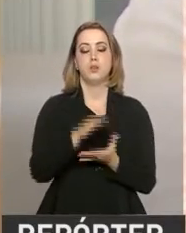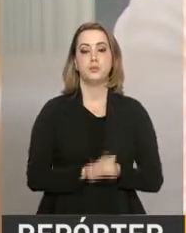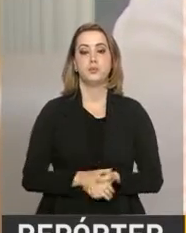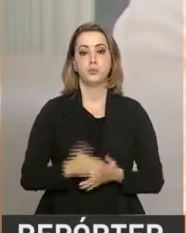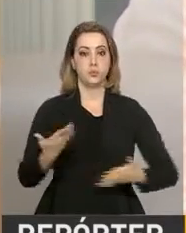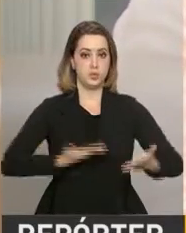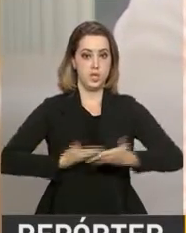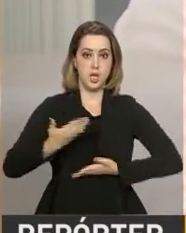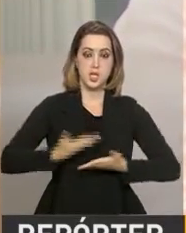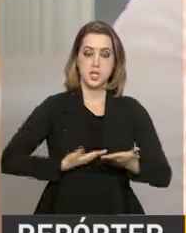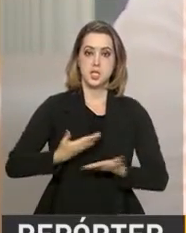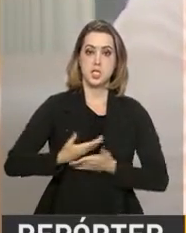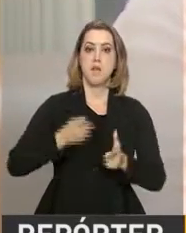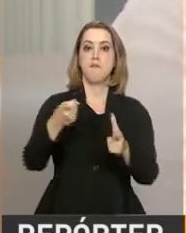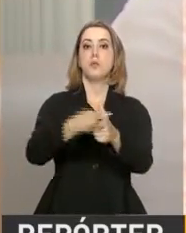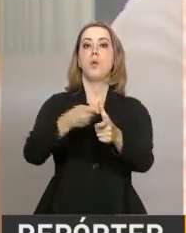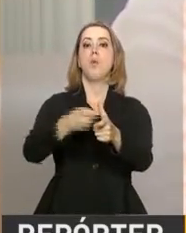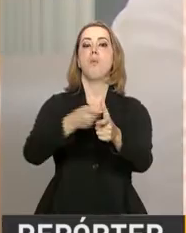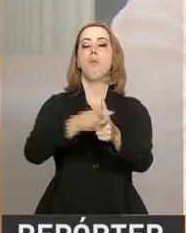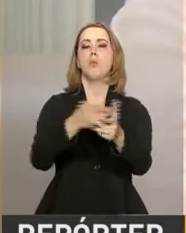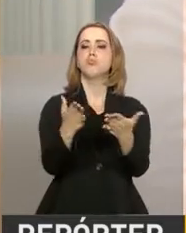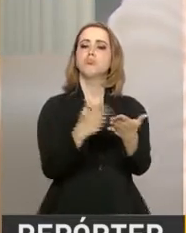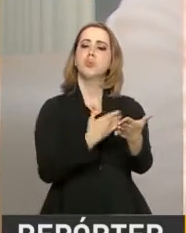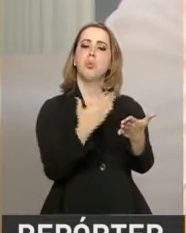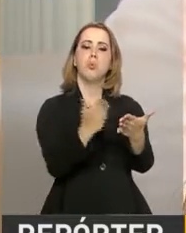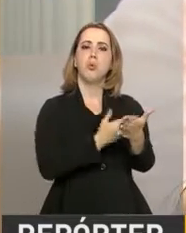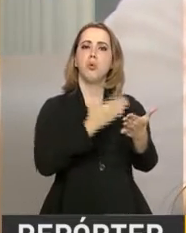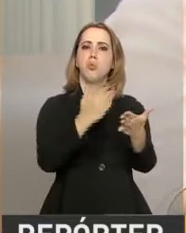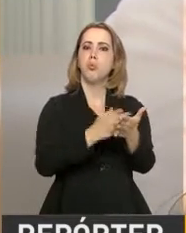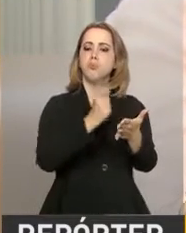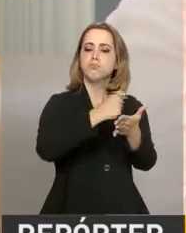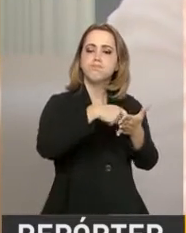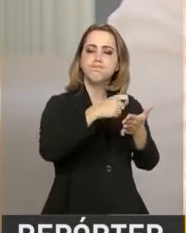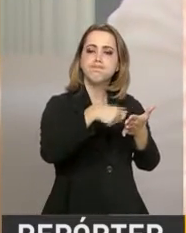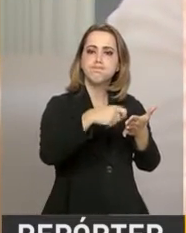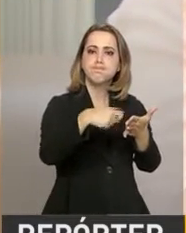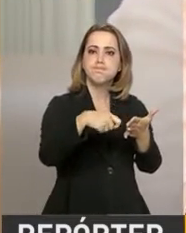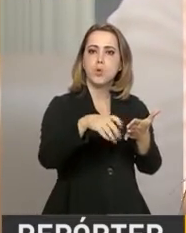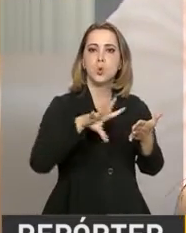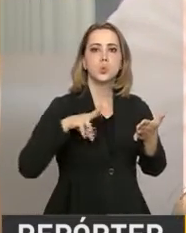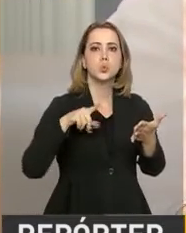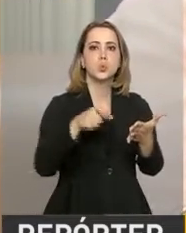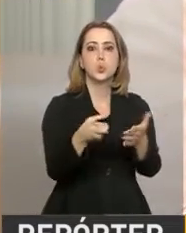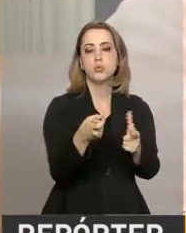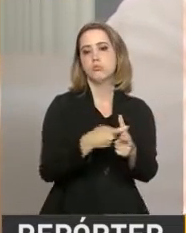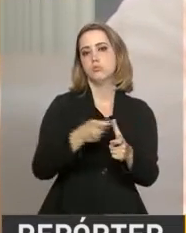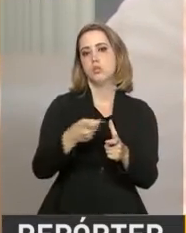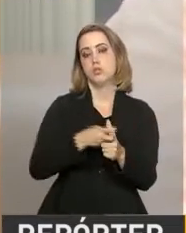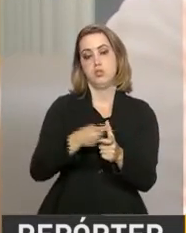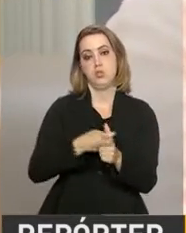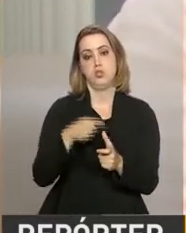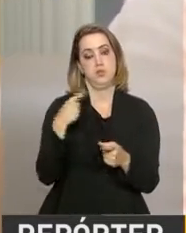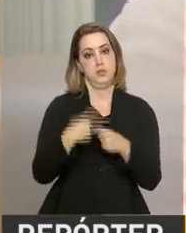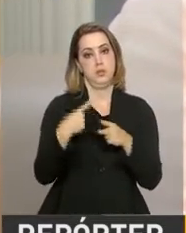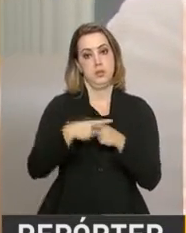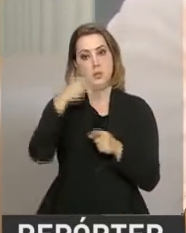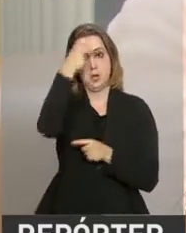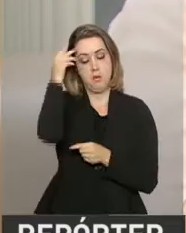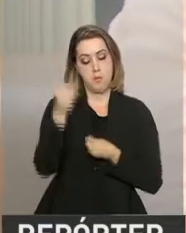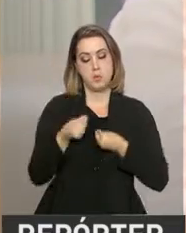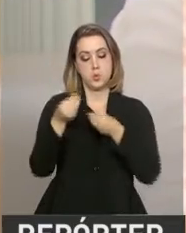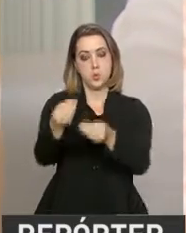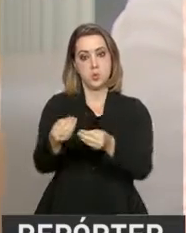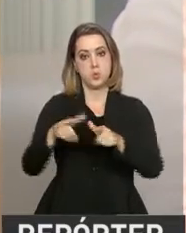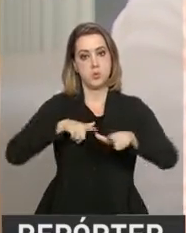muito evidente, muitas vezes, com cadernetas em que se anota a dívida, porque é o próprio empregador que